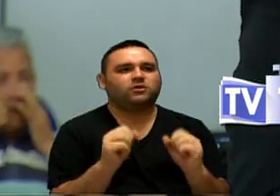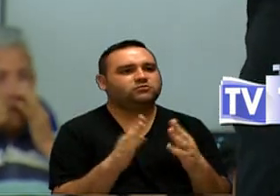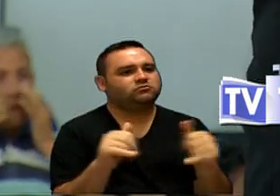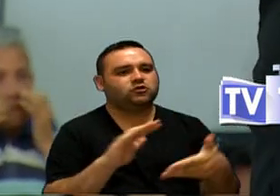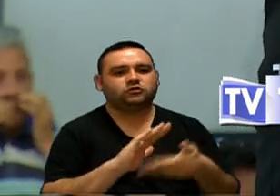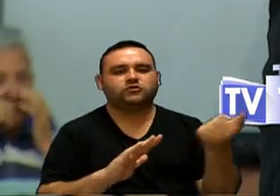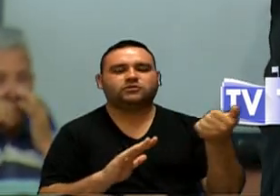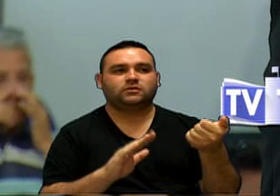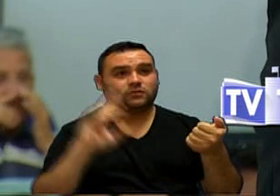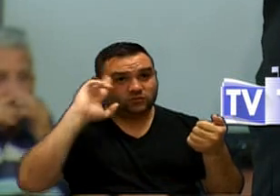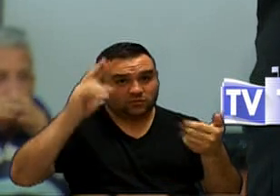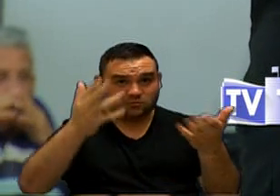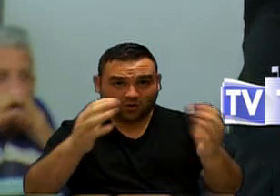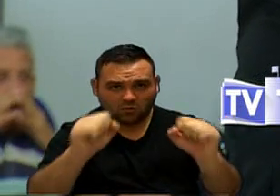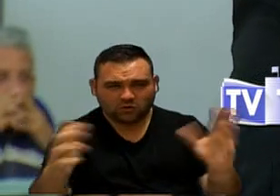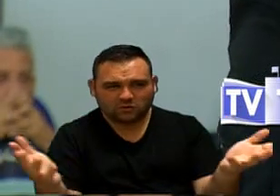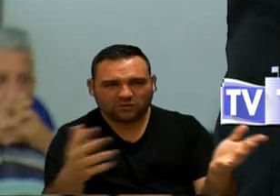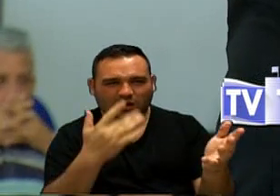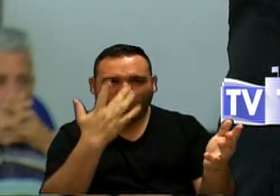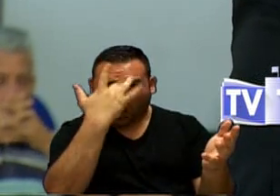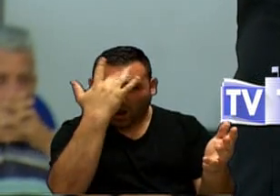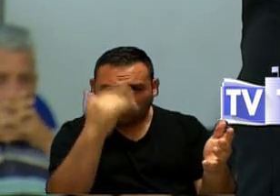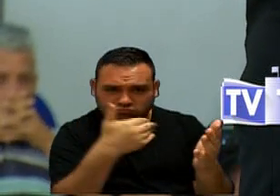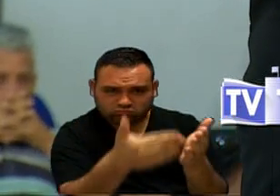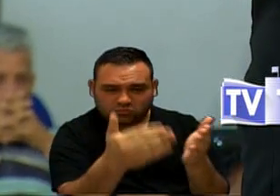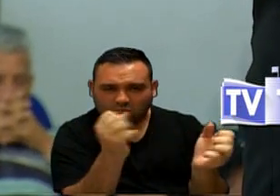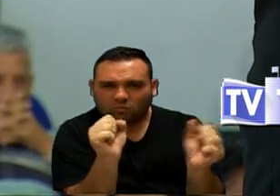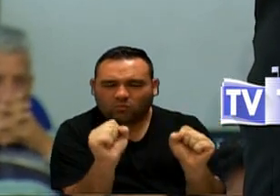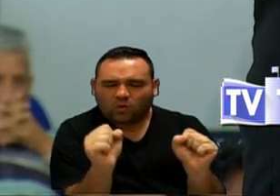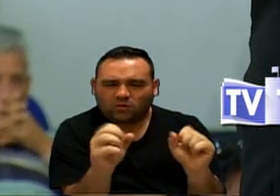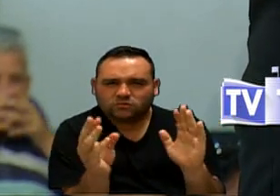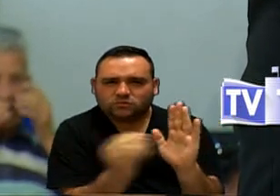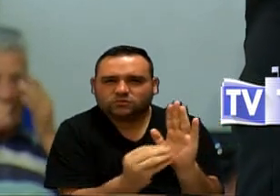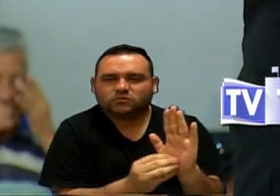pedir a retirada. Vossa Excelência pode pautar nos próximos dias, senhor presidente?